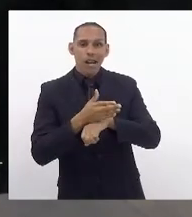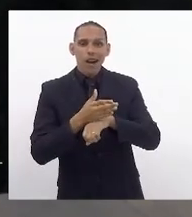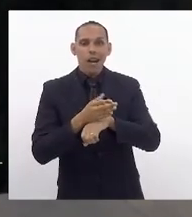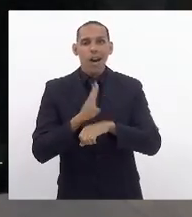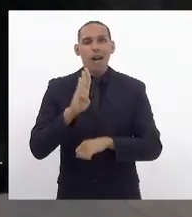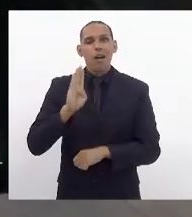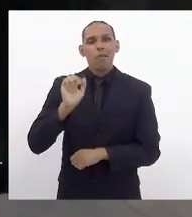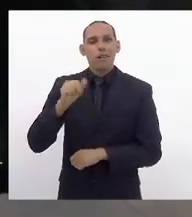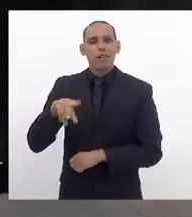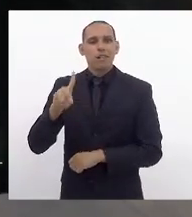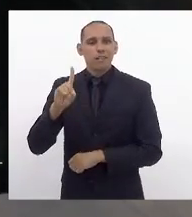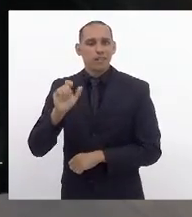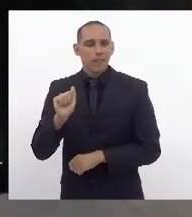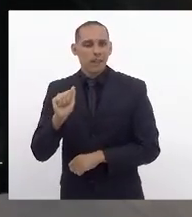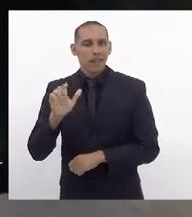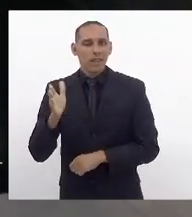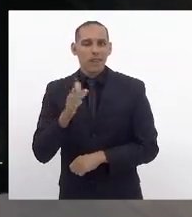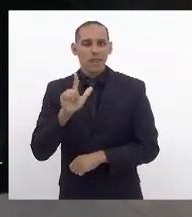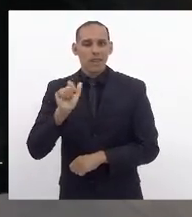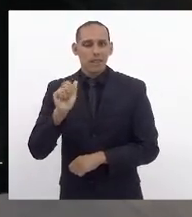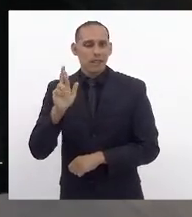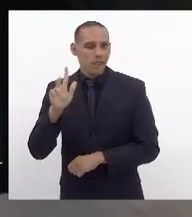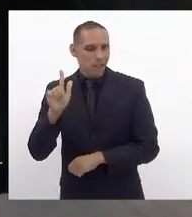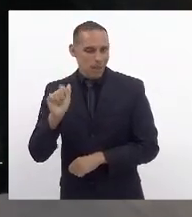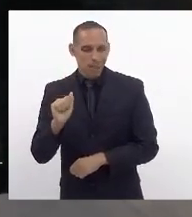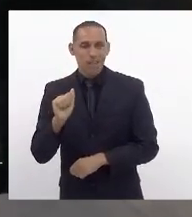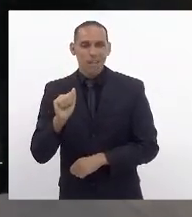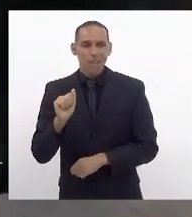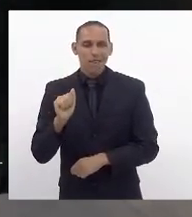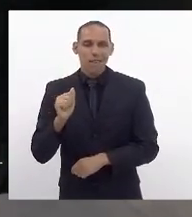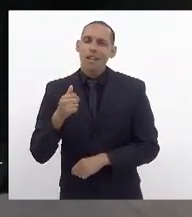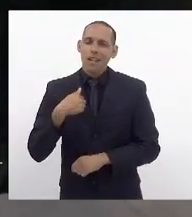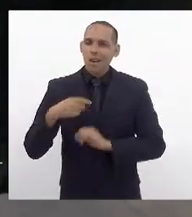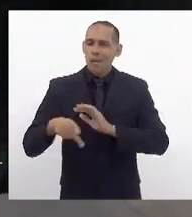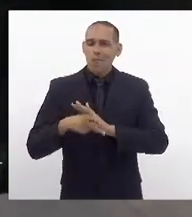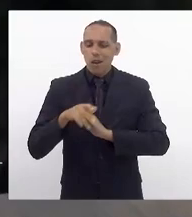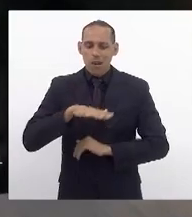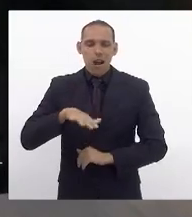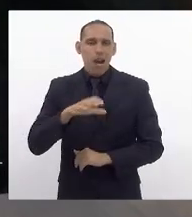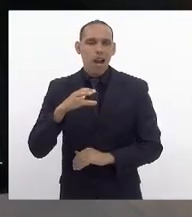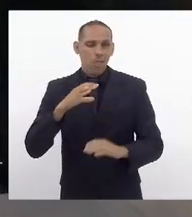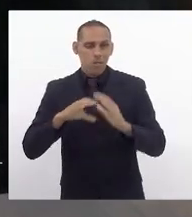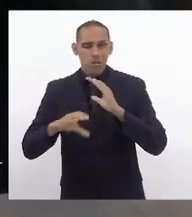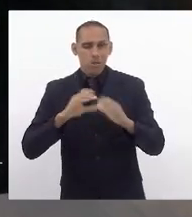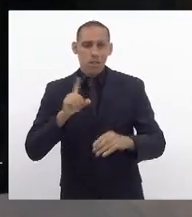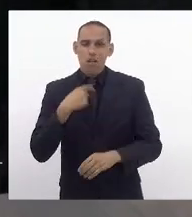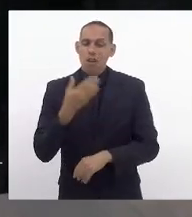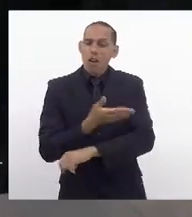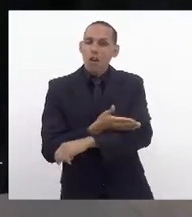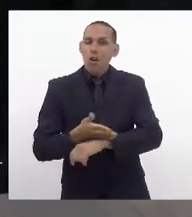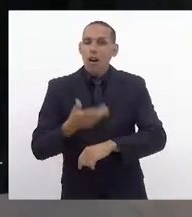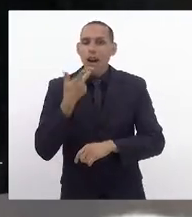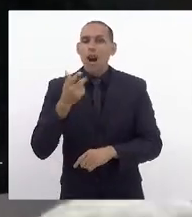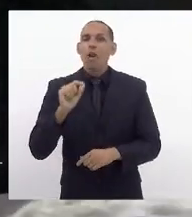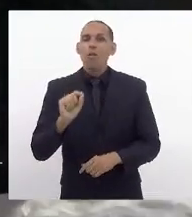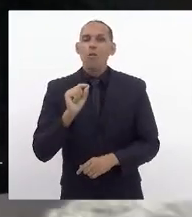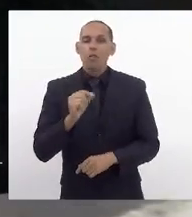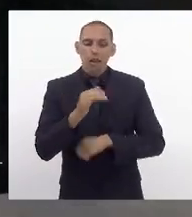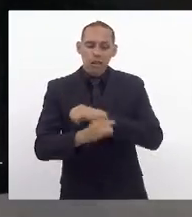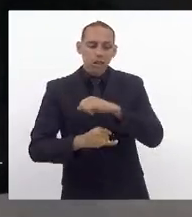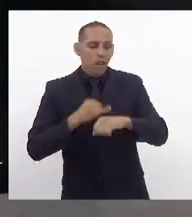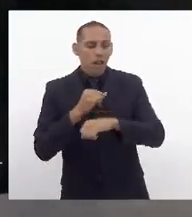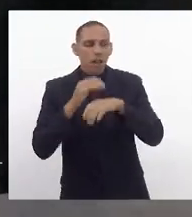larga. A gente costuma dizer, senhor presidente, eu venho da área da comunicação, que todo mundo hoje tem acesso à